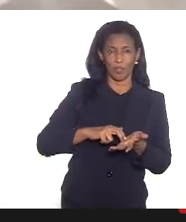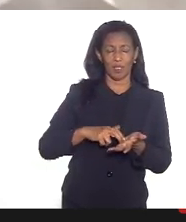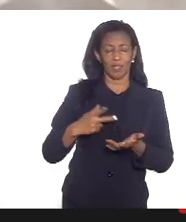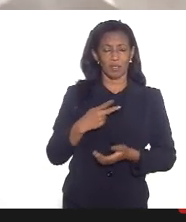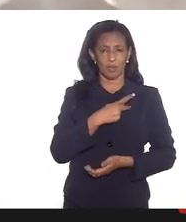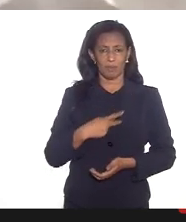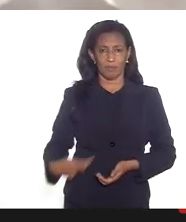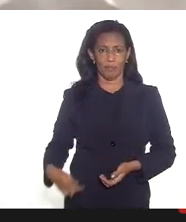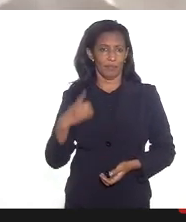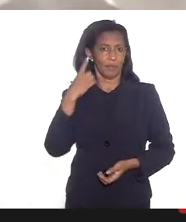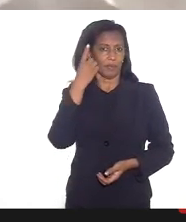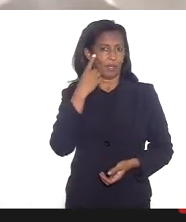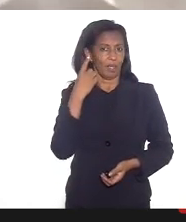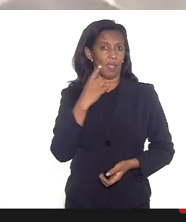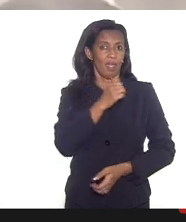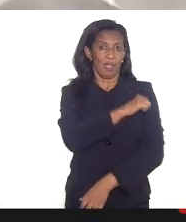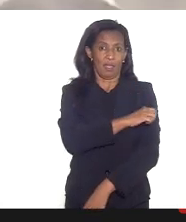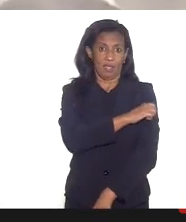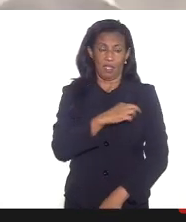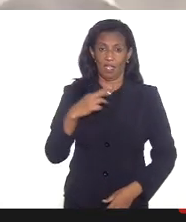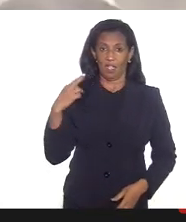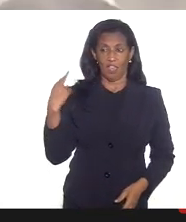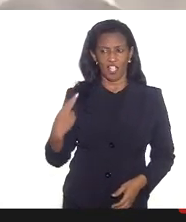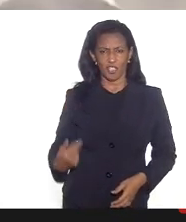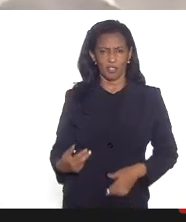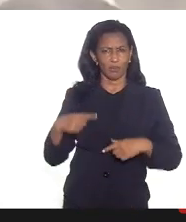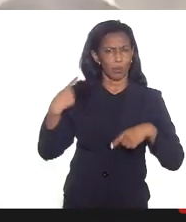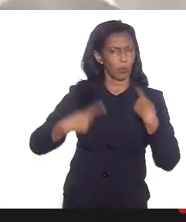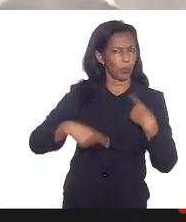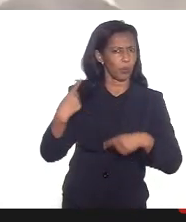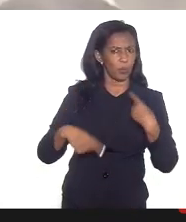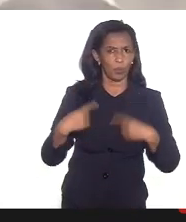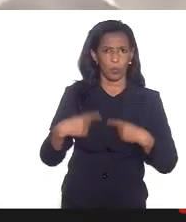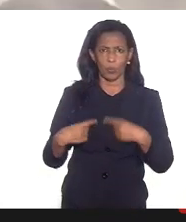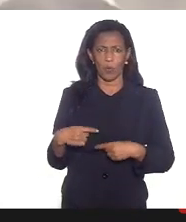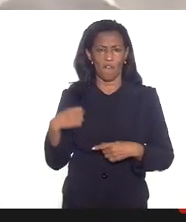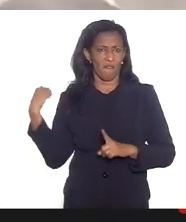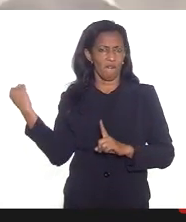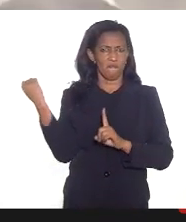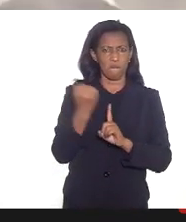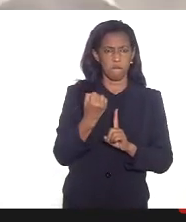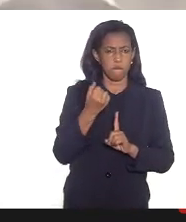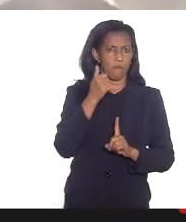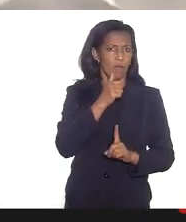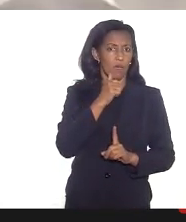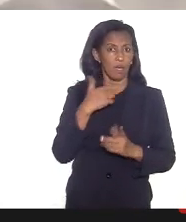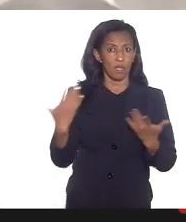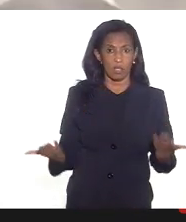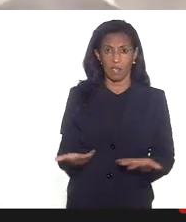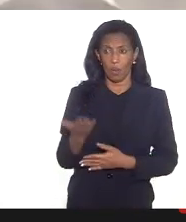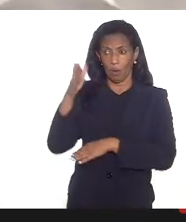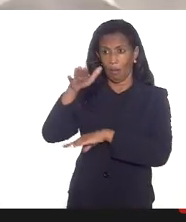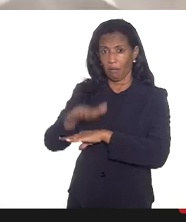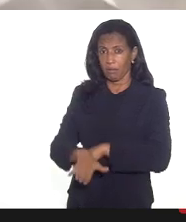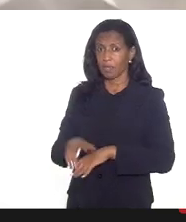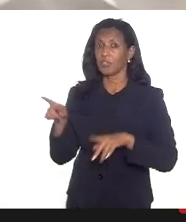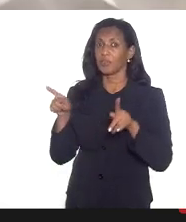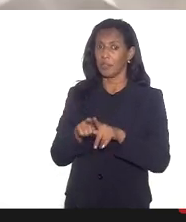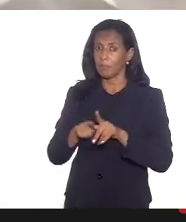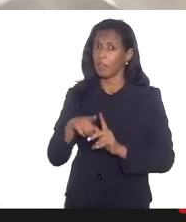presidência da deputada Rejane estávamos discutindo as questões do feminicídio e agora não menos